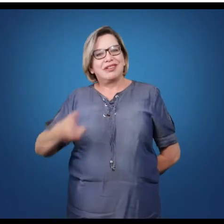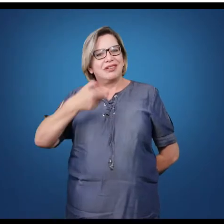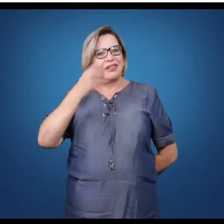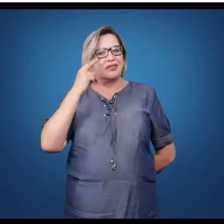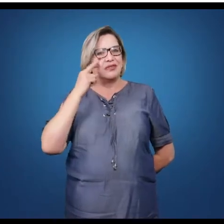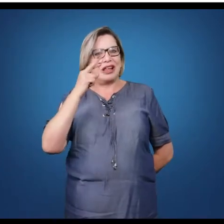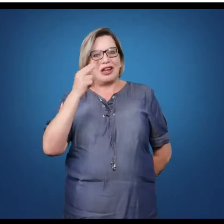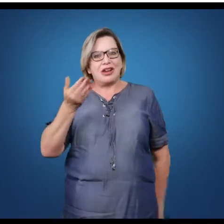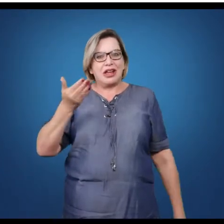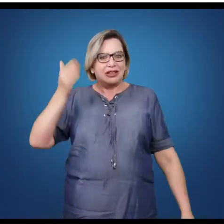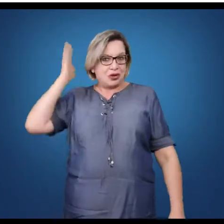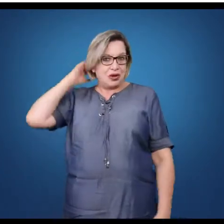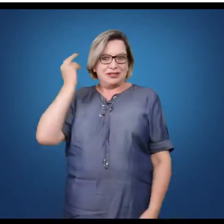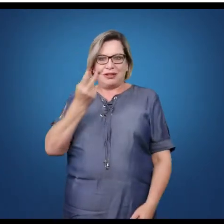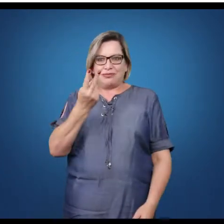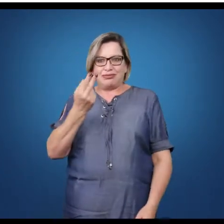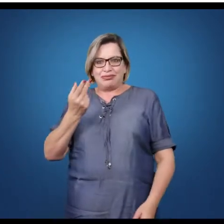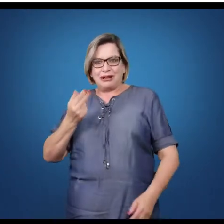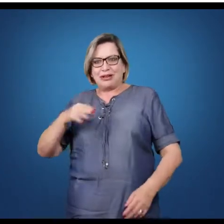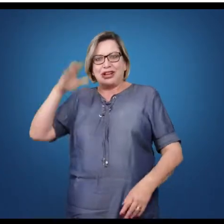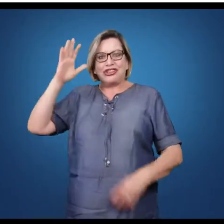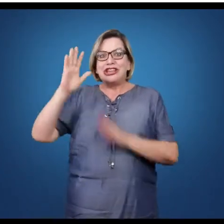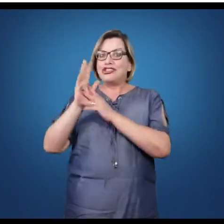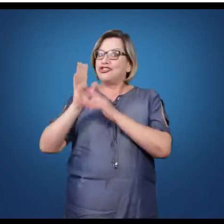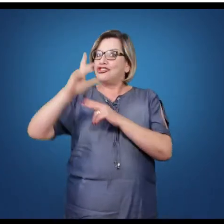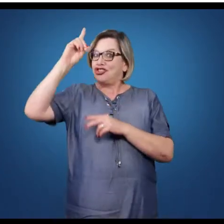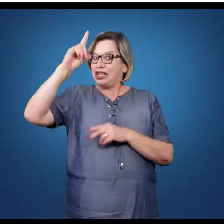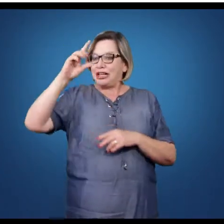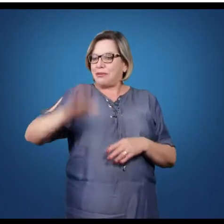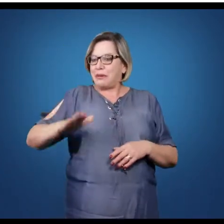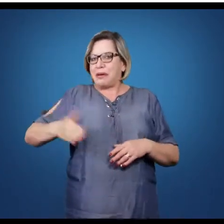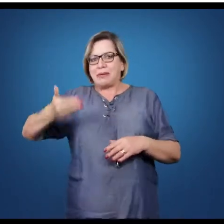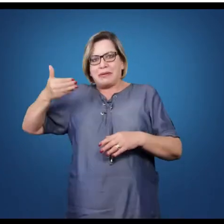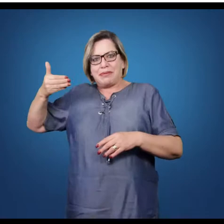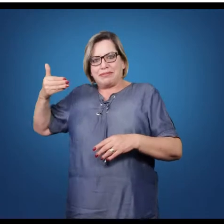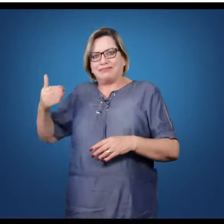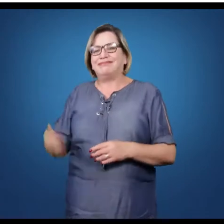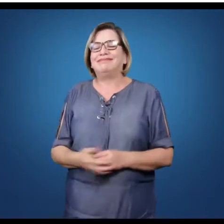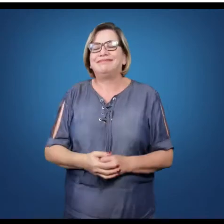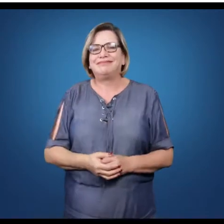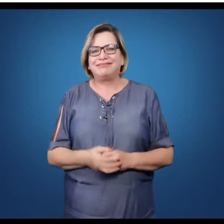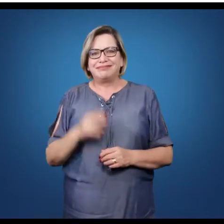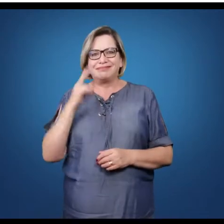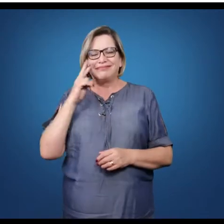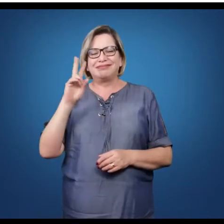Correndo de costas com a mão direita. Bate com a mão direita de costas agora.